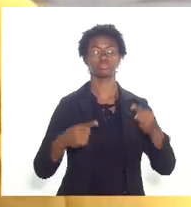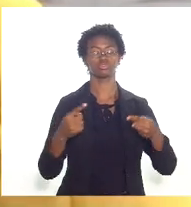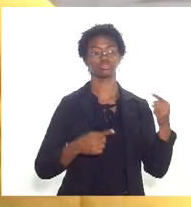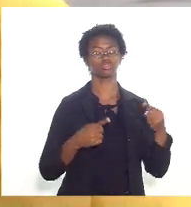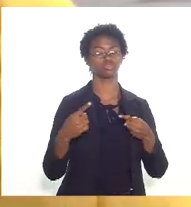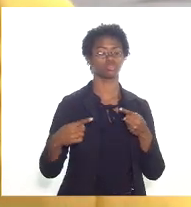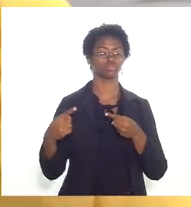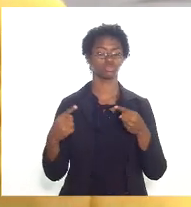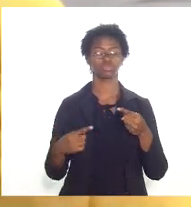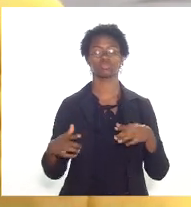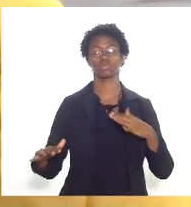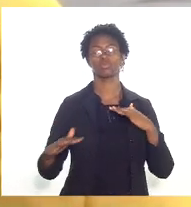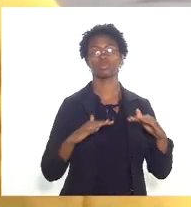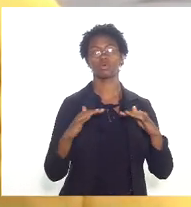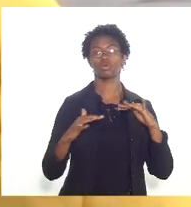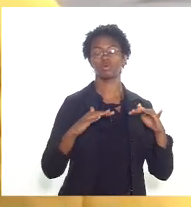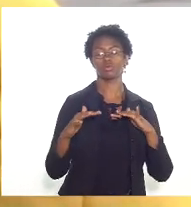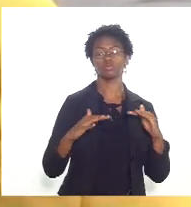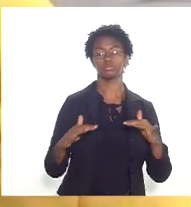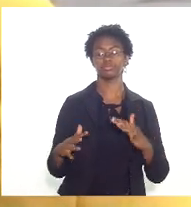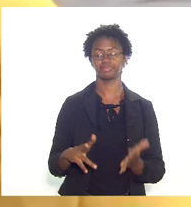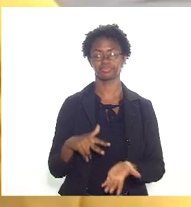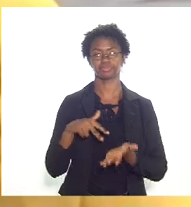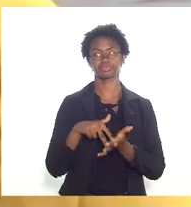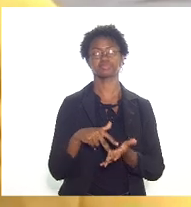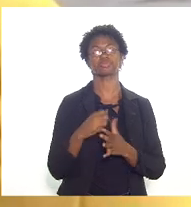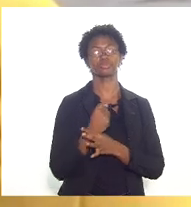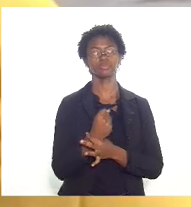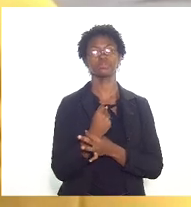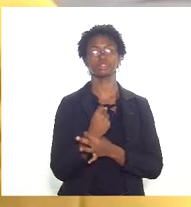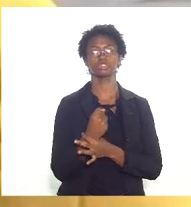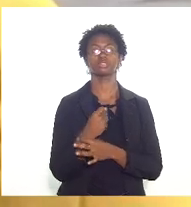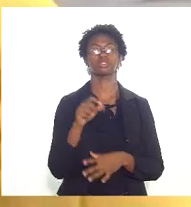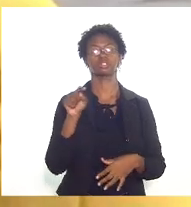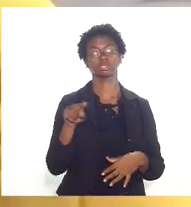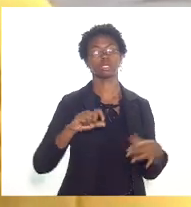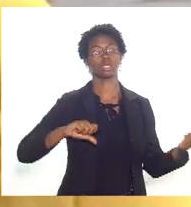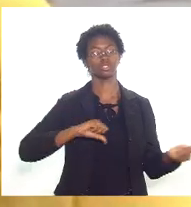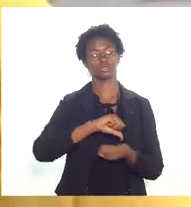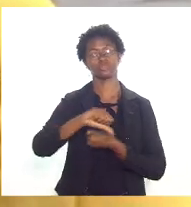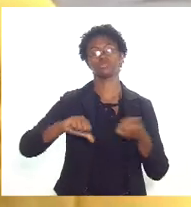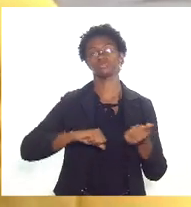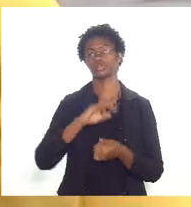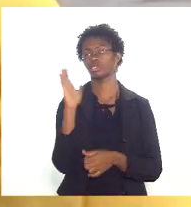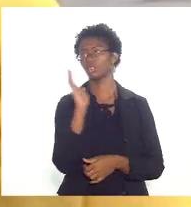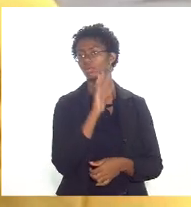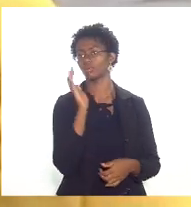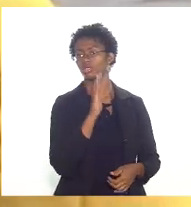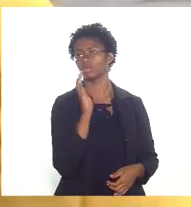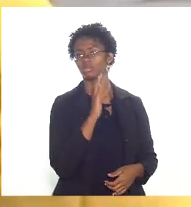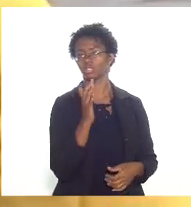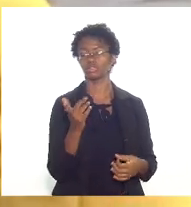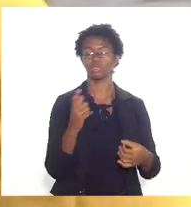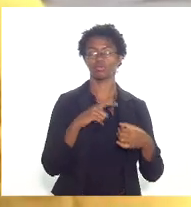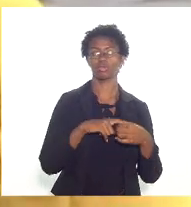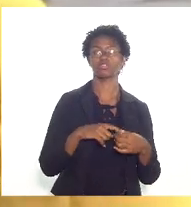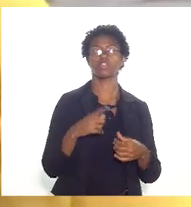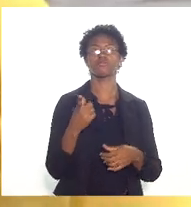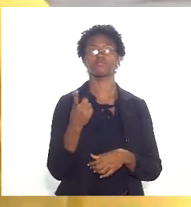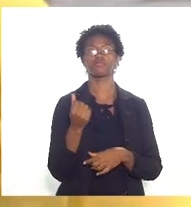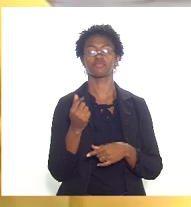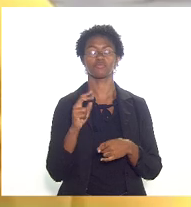né o movimento para garantir a renovação imediata do regime de recuperação fiscal